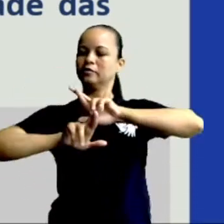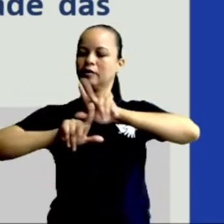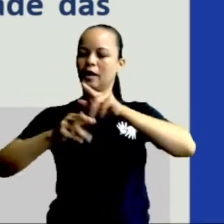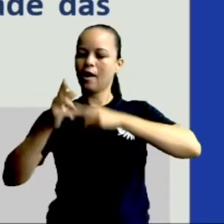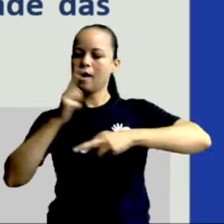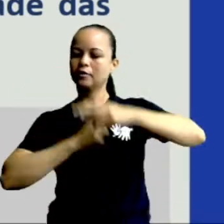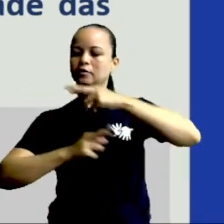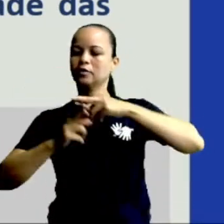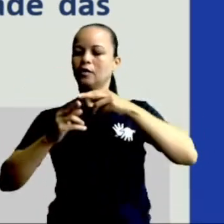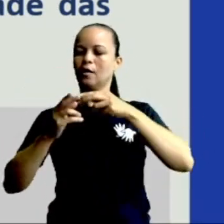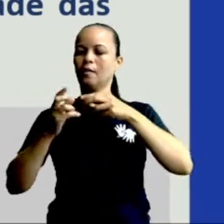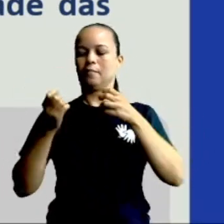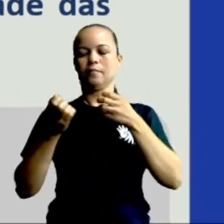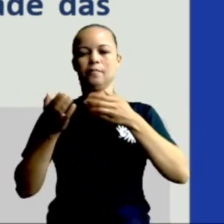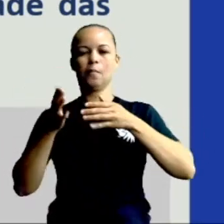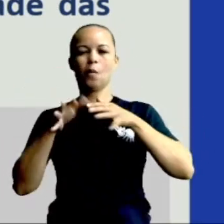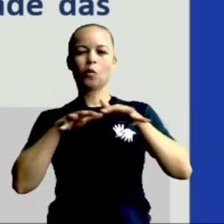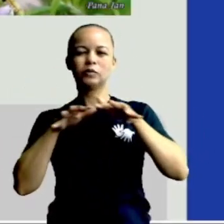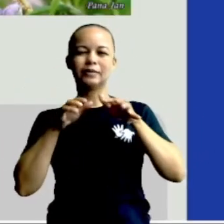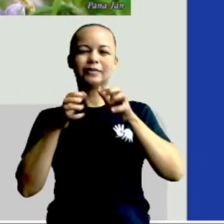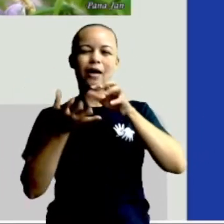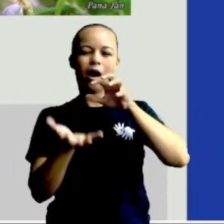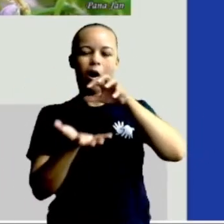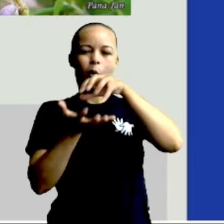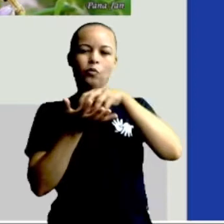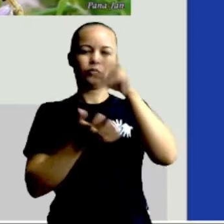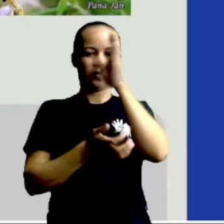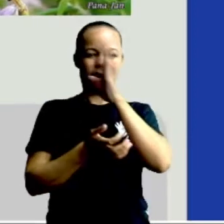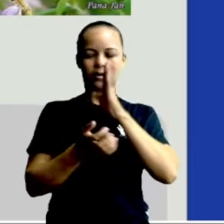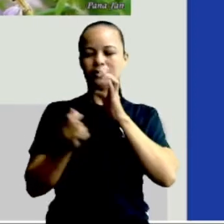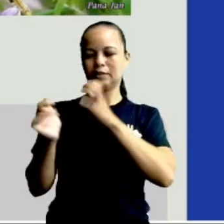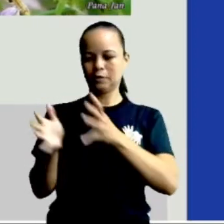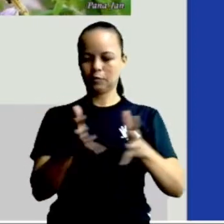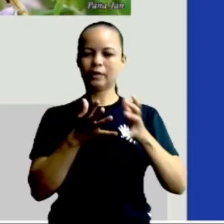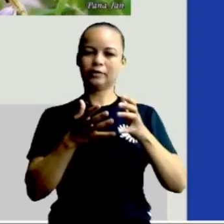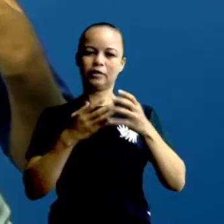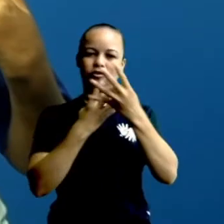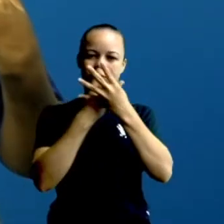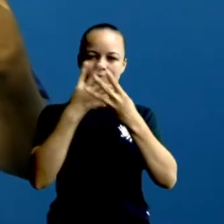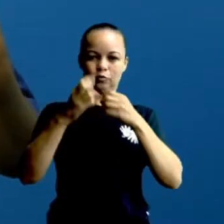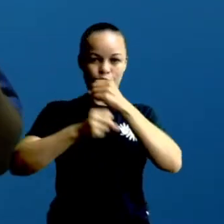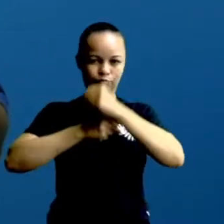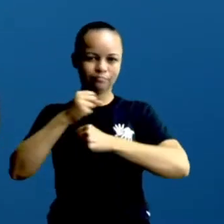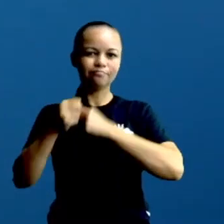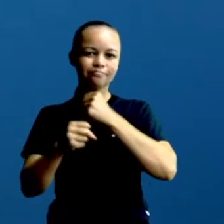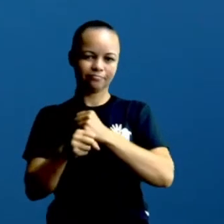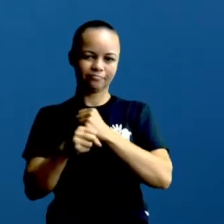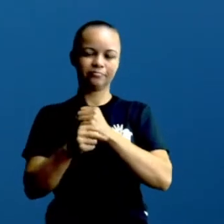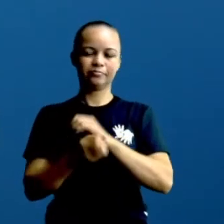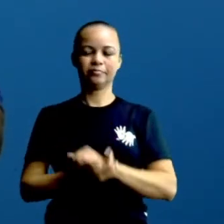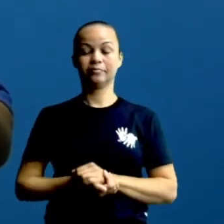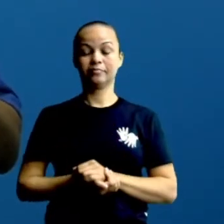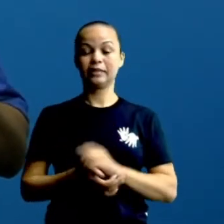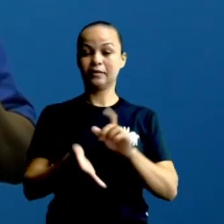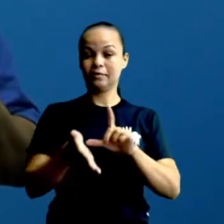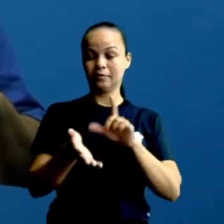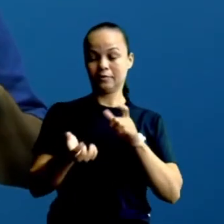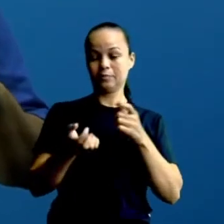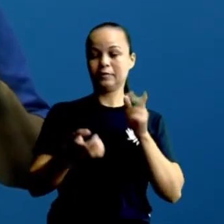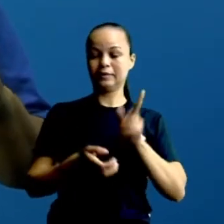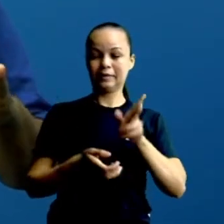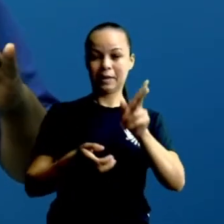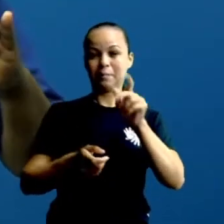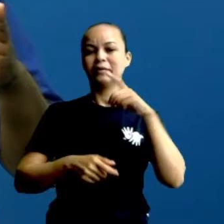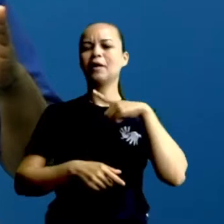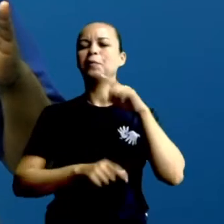das estações do ano. Mas antes, como sempre, vamos para a